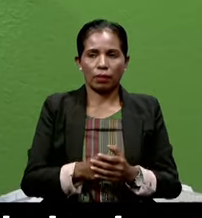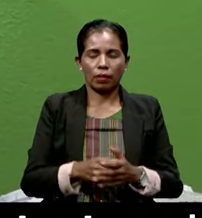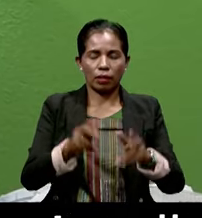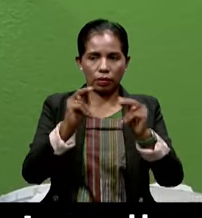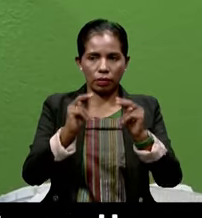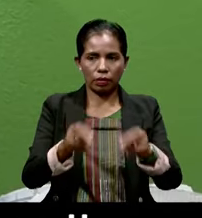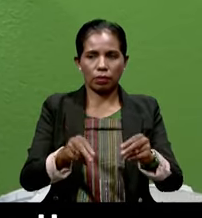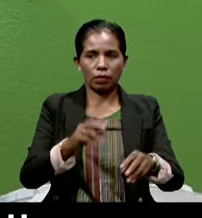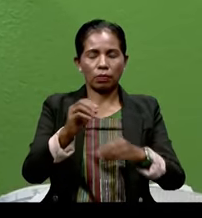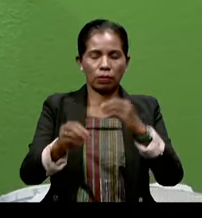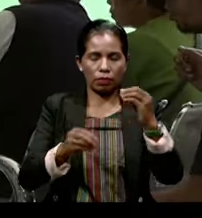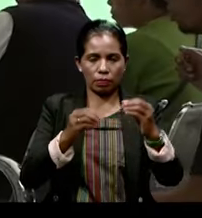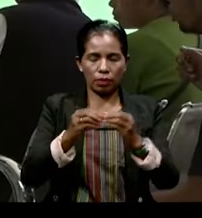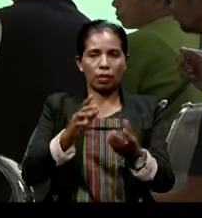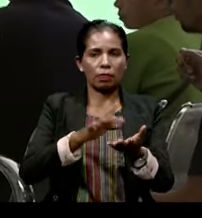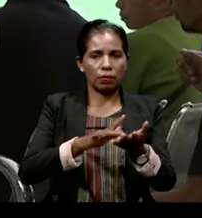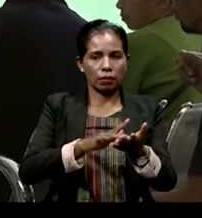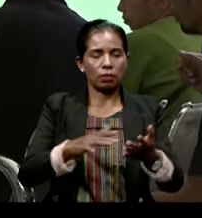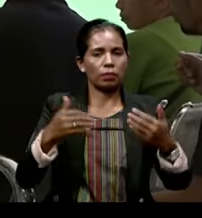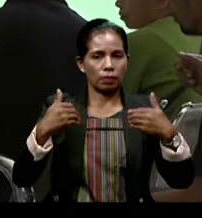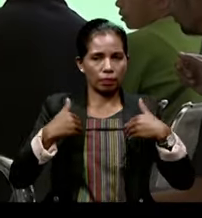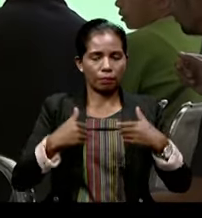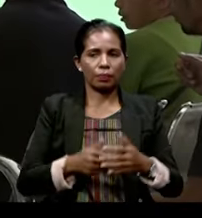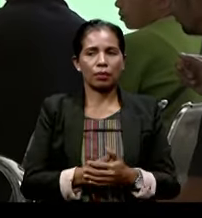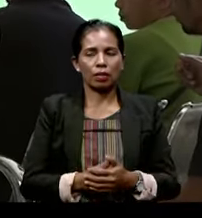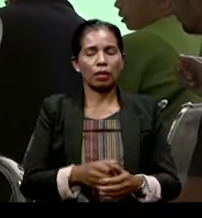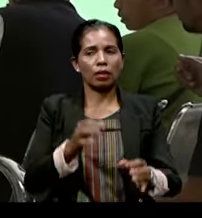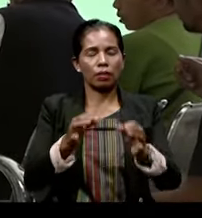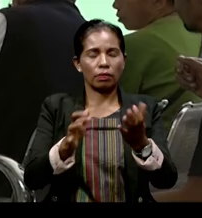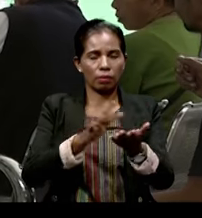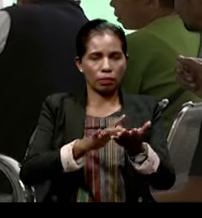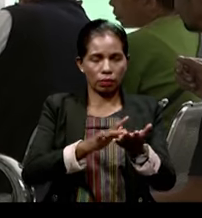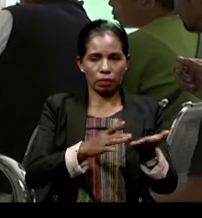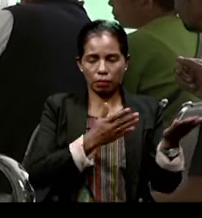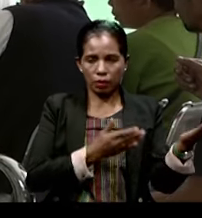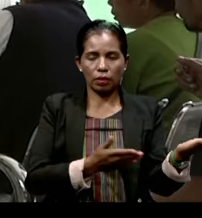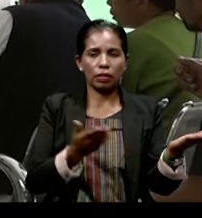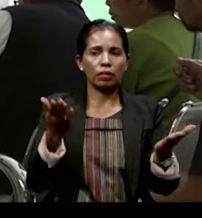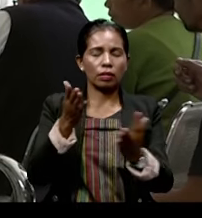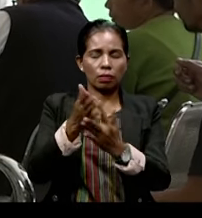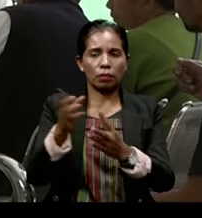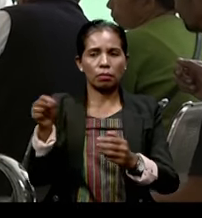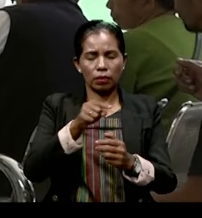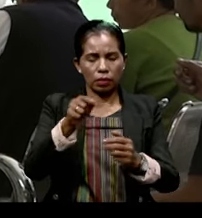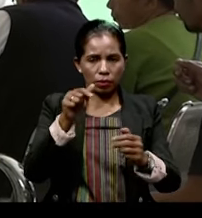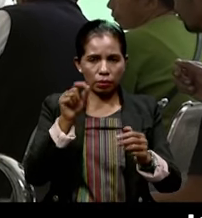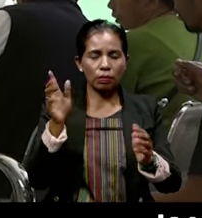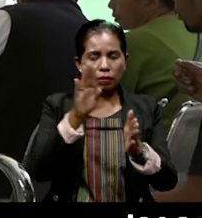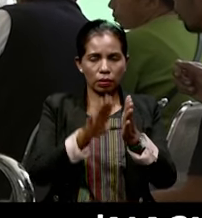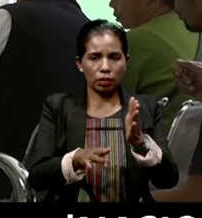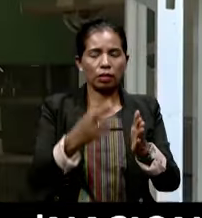necessidade o demanda nebe makia. Vidal haktuir maski aimoruk nebe tama daudauk ne ho porcento kik, mas bele